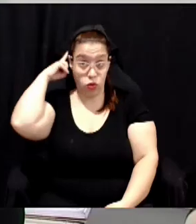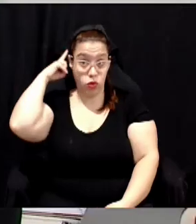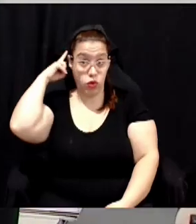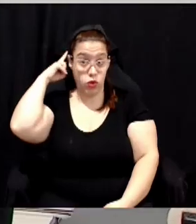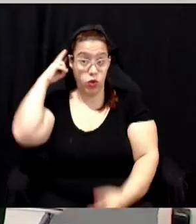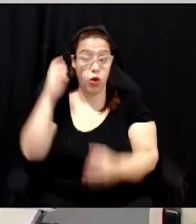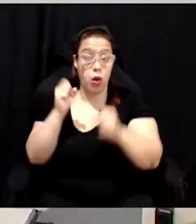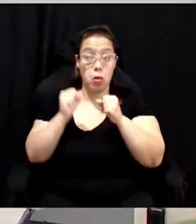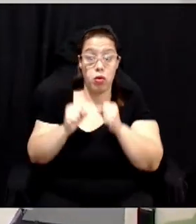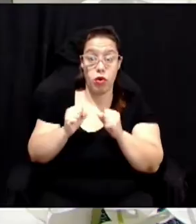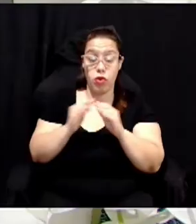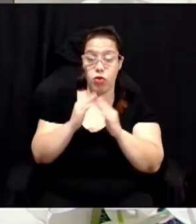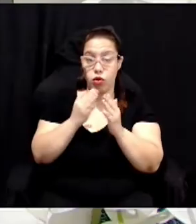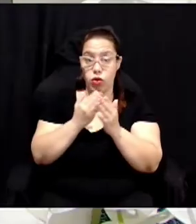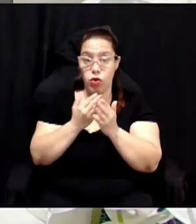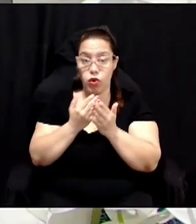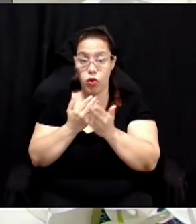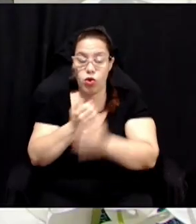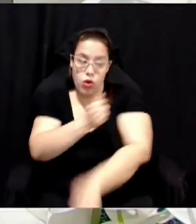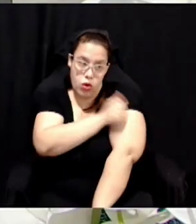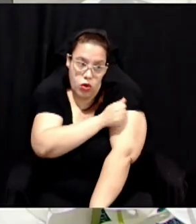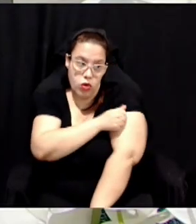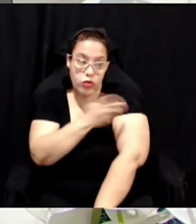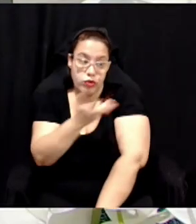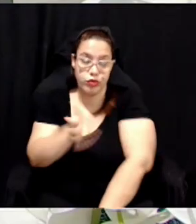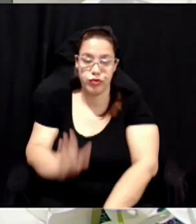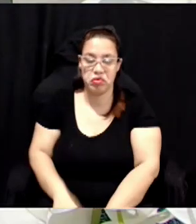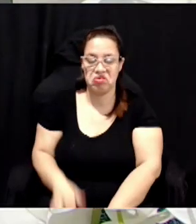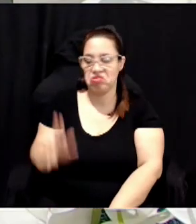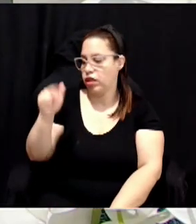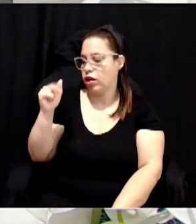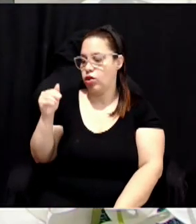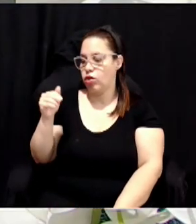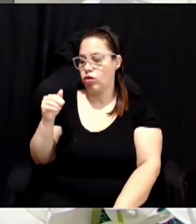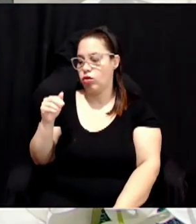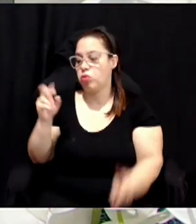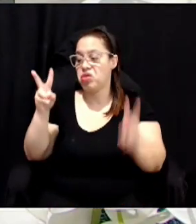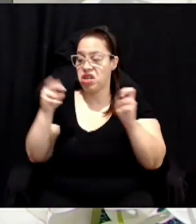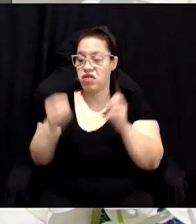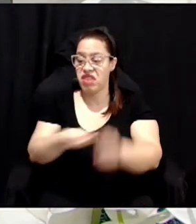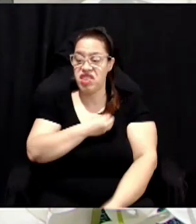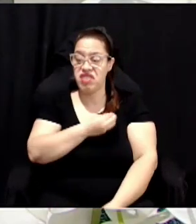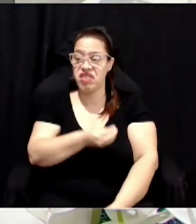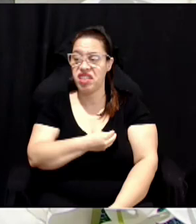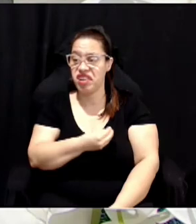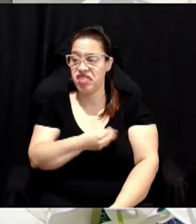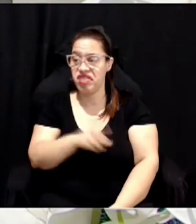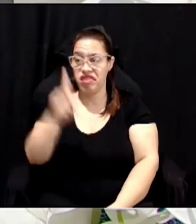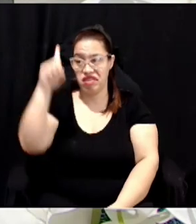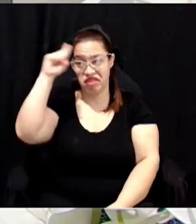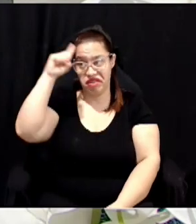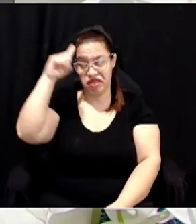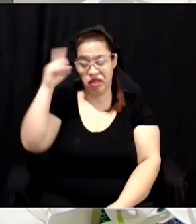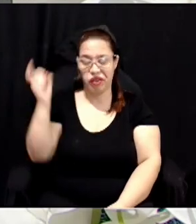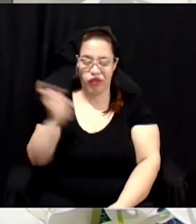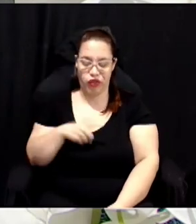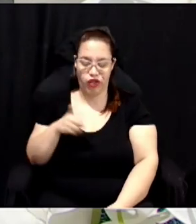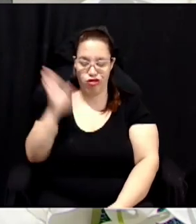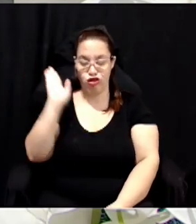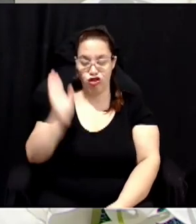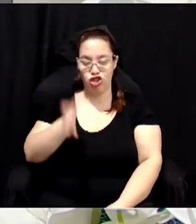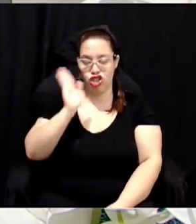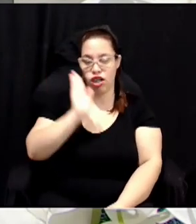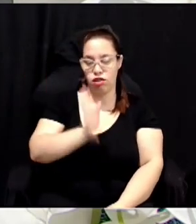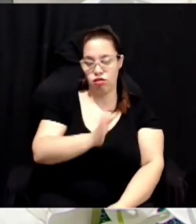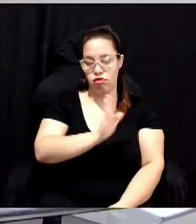lerem certos textos. Muita gente nunca passará por esses assuntos. Né? Então, hoje em dia, na cultura do TikTok, do imediatismo, a escola ainda tem